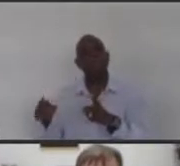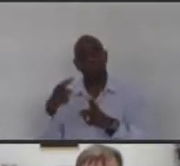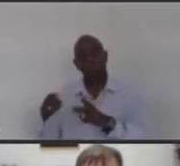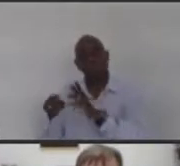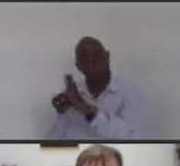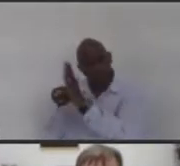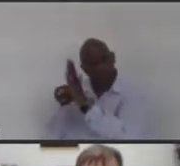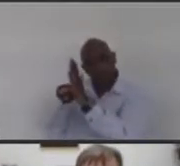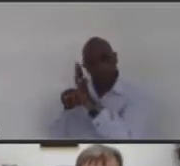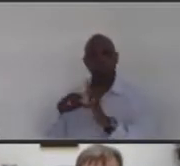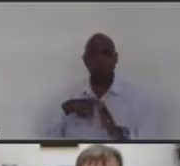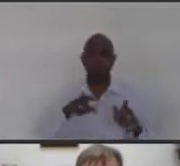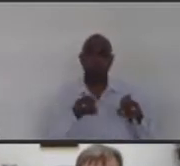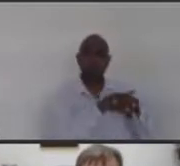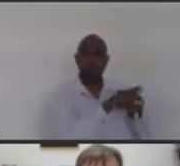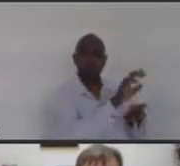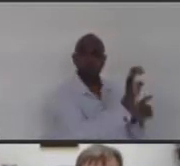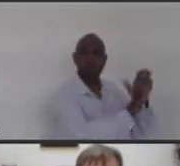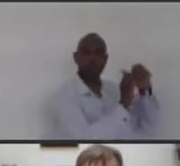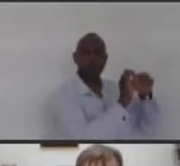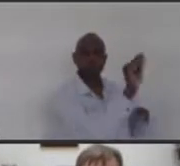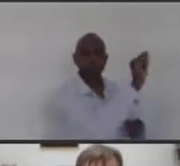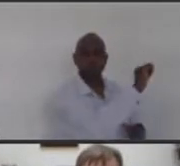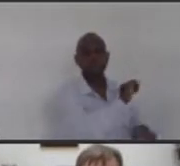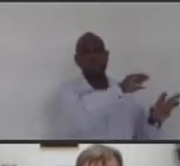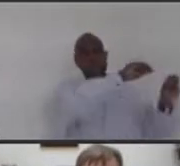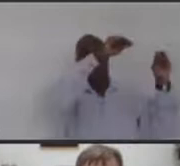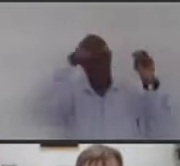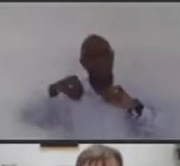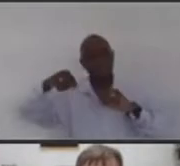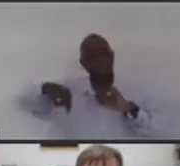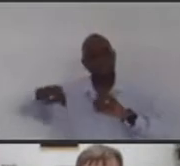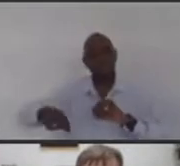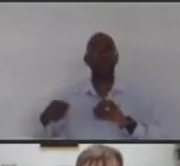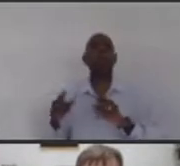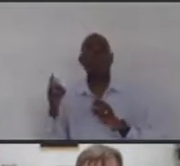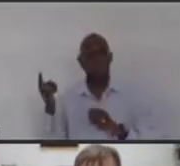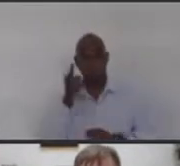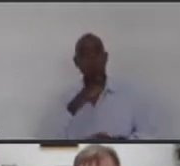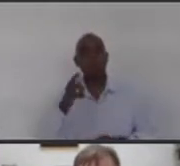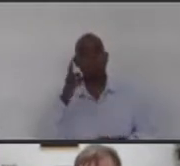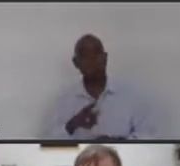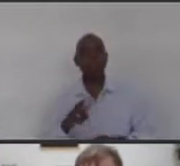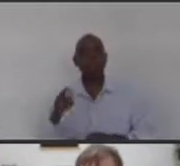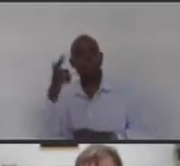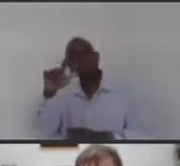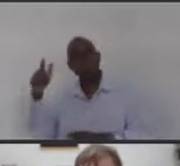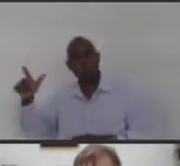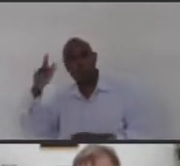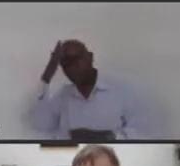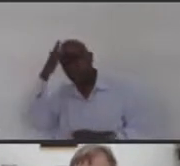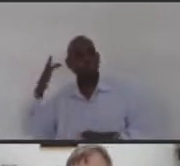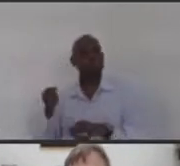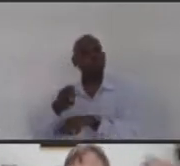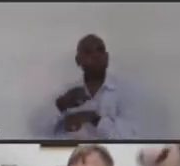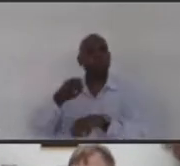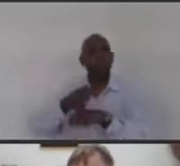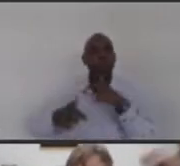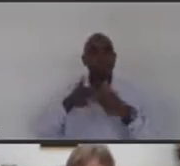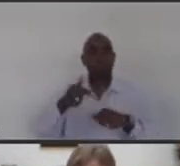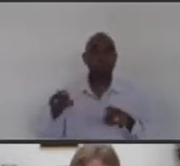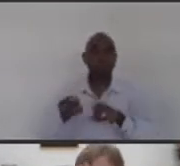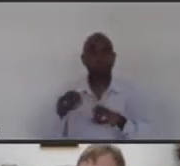empreendimentos que serão construídos ou que estão sendo construídos e também de regularizações fundiárias que devem acontecer no